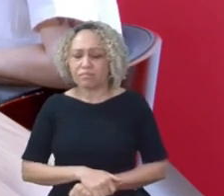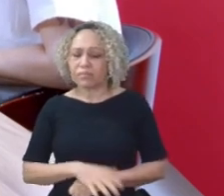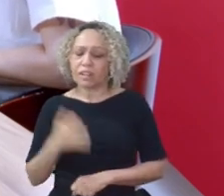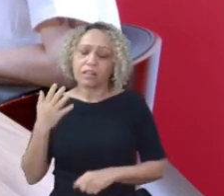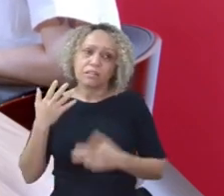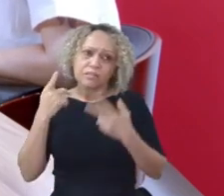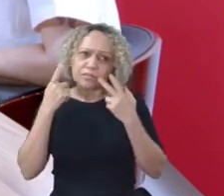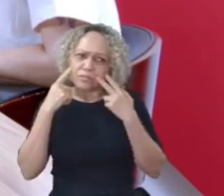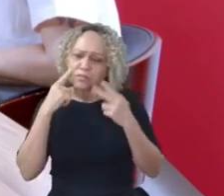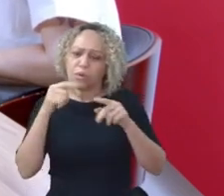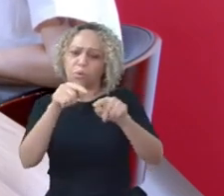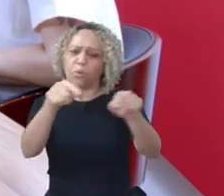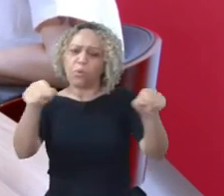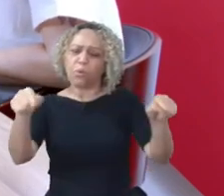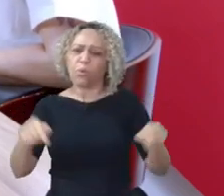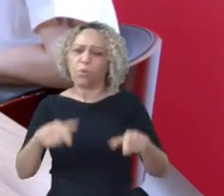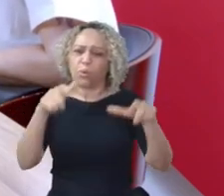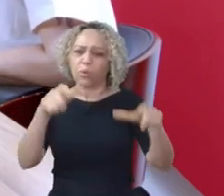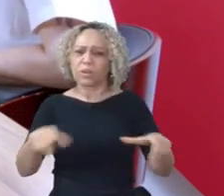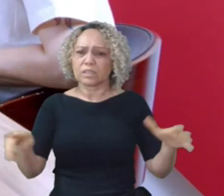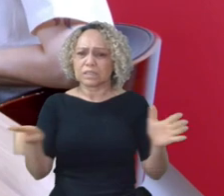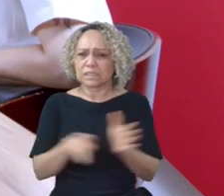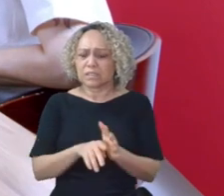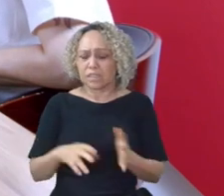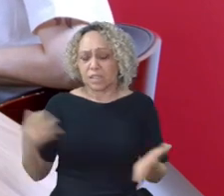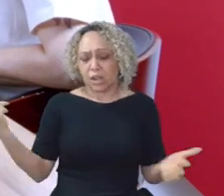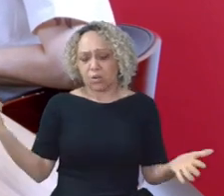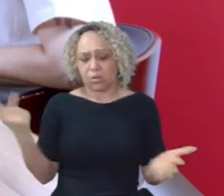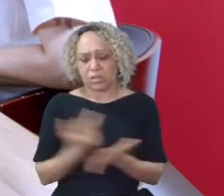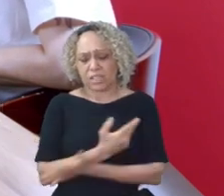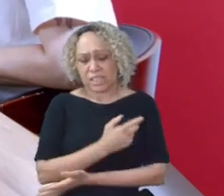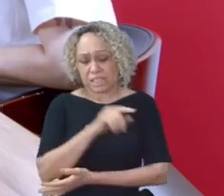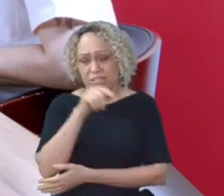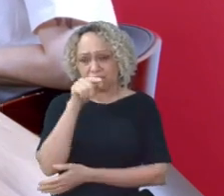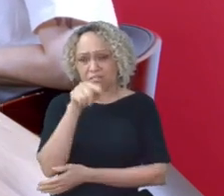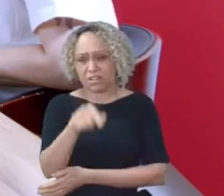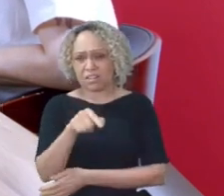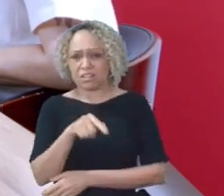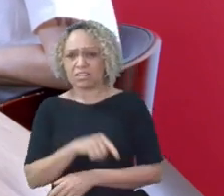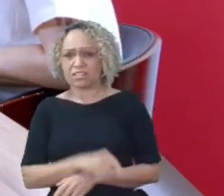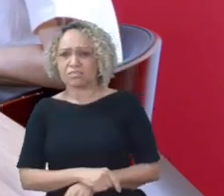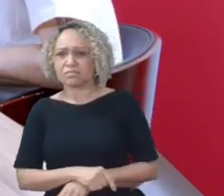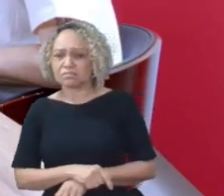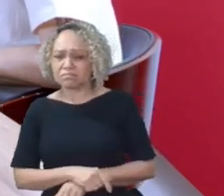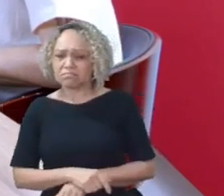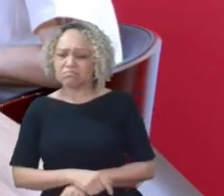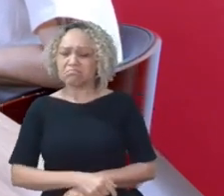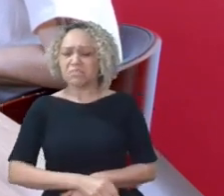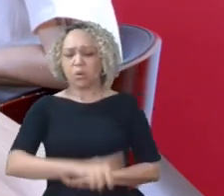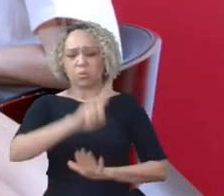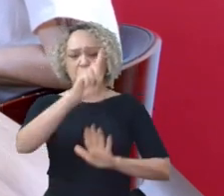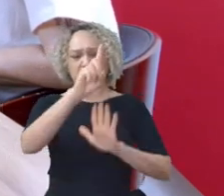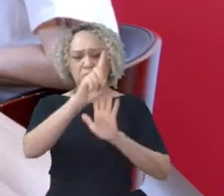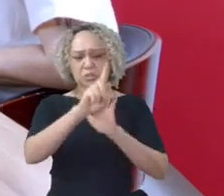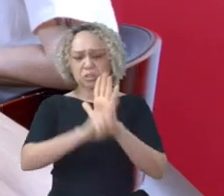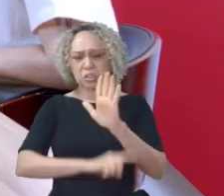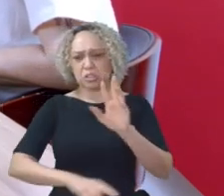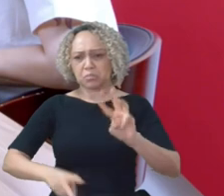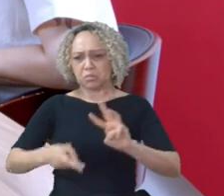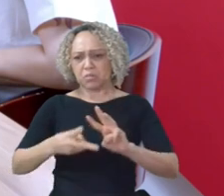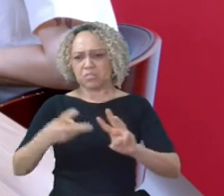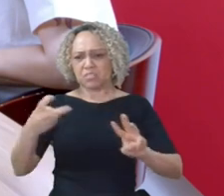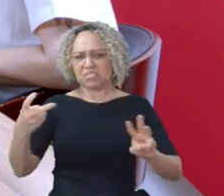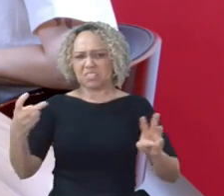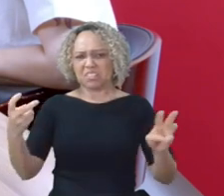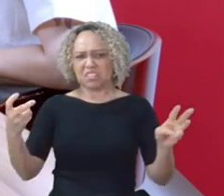vislumbrado, assim, por conta dos casos que tem acontecido lá de quebra de direitos indígenas. Então, assim, é que